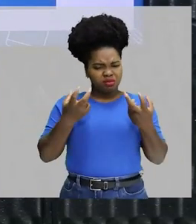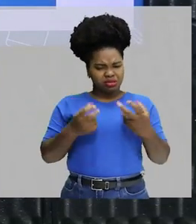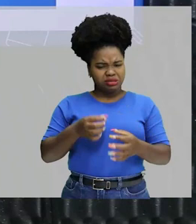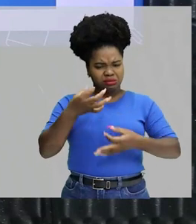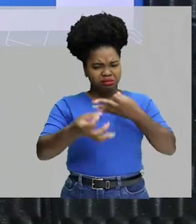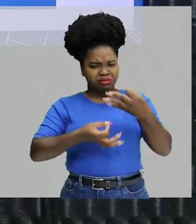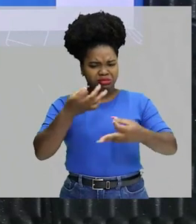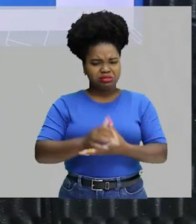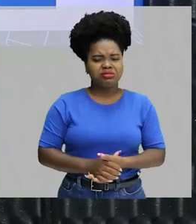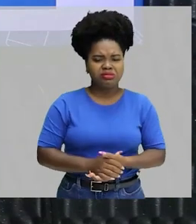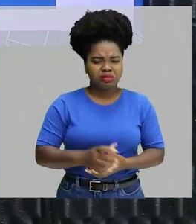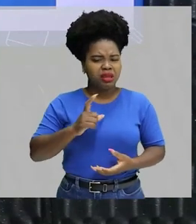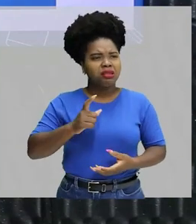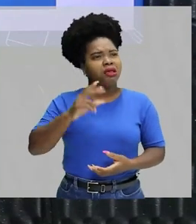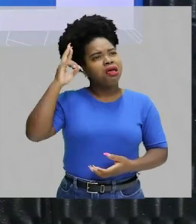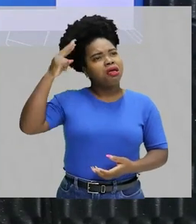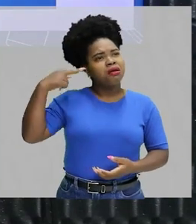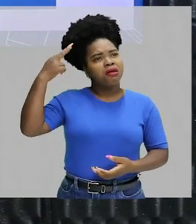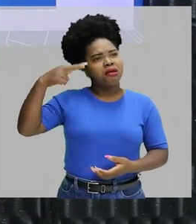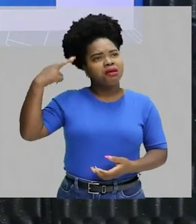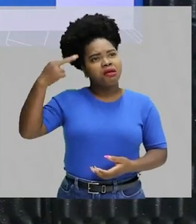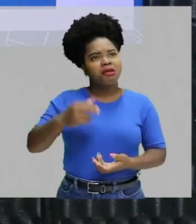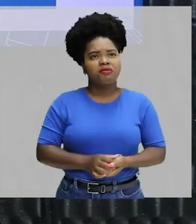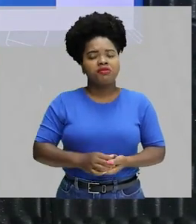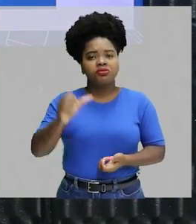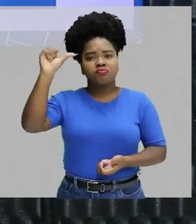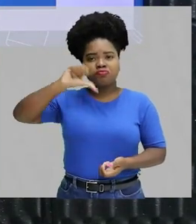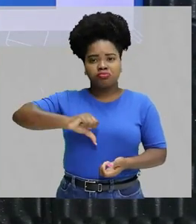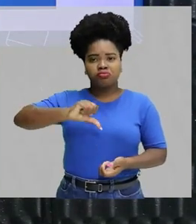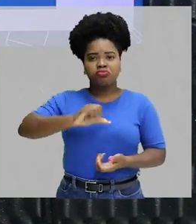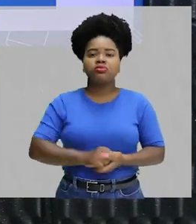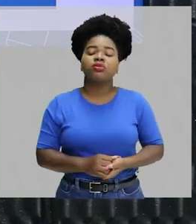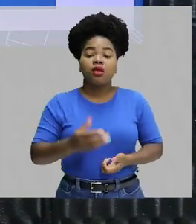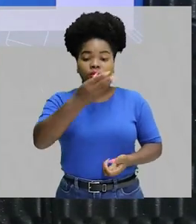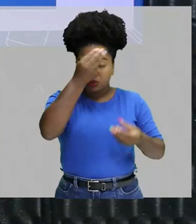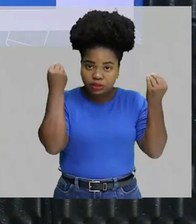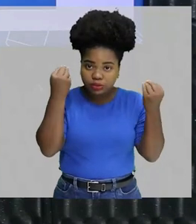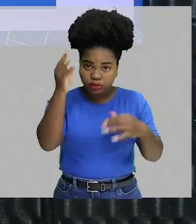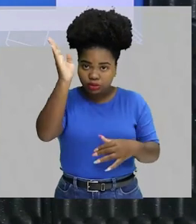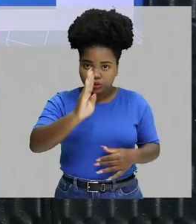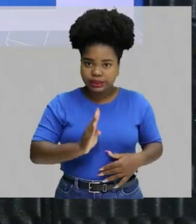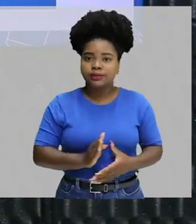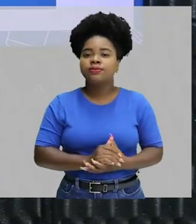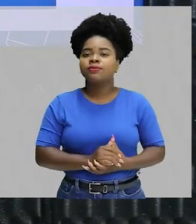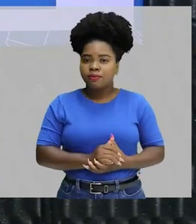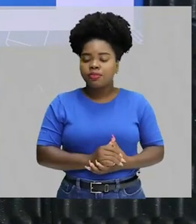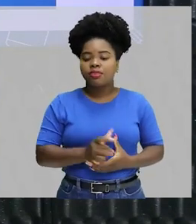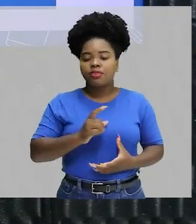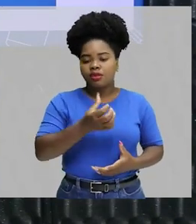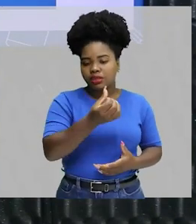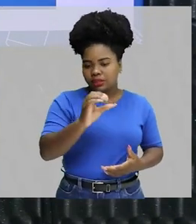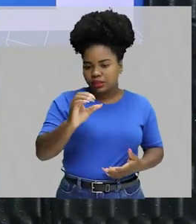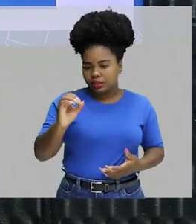não podemos esquecer que do Brasil pelo menos há mais de 600.000